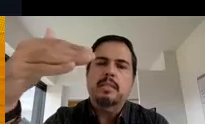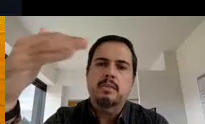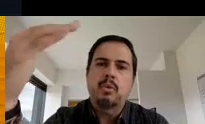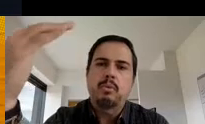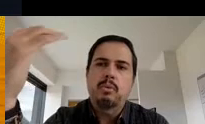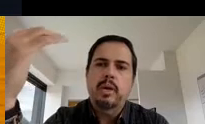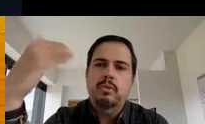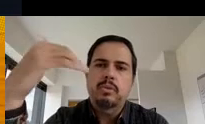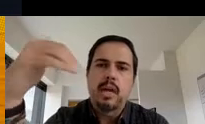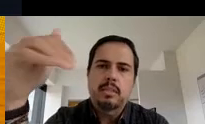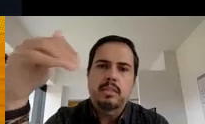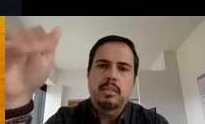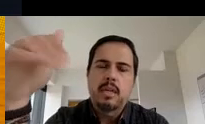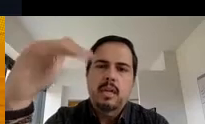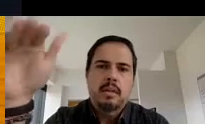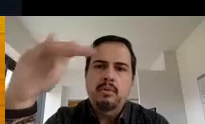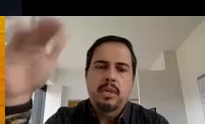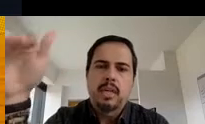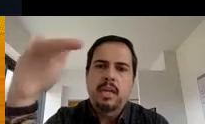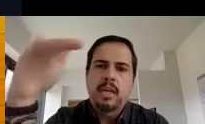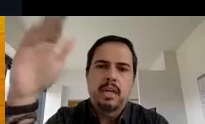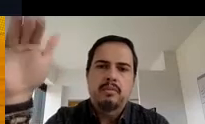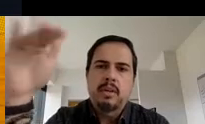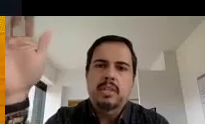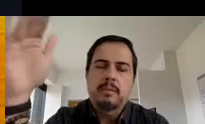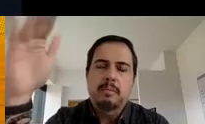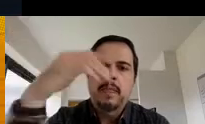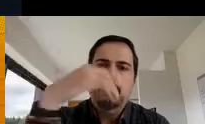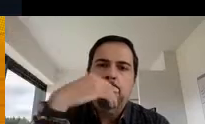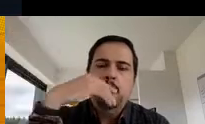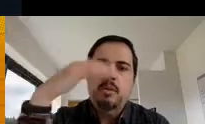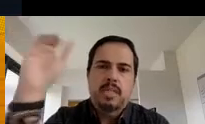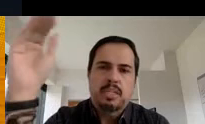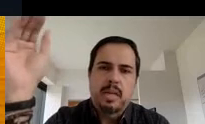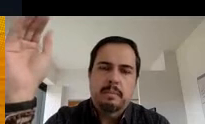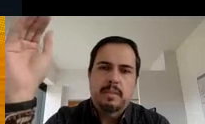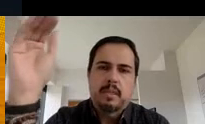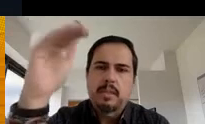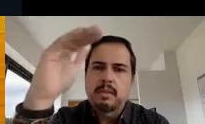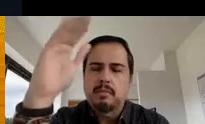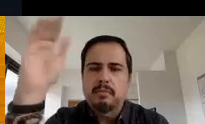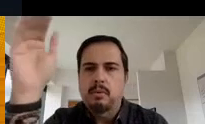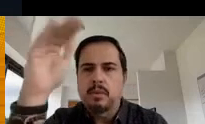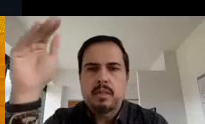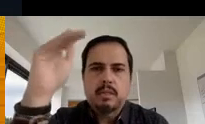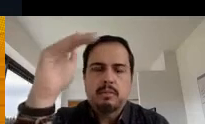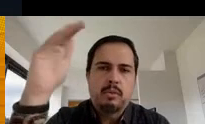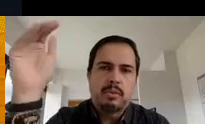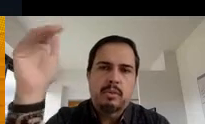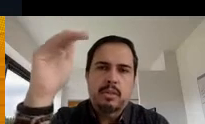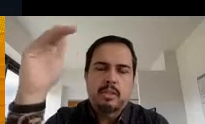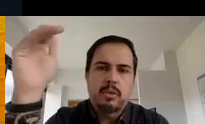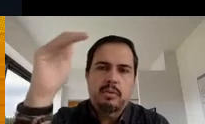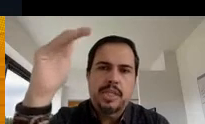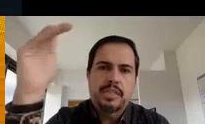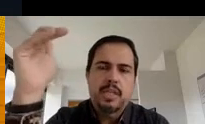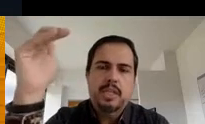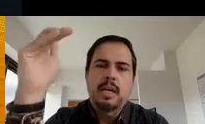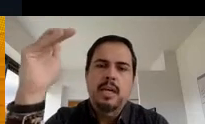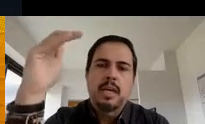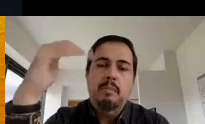super simplórias, como redes sociais, fofoquinha e ver coisinha, e WhatsApp. E